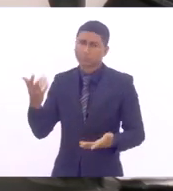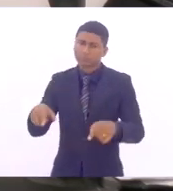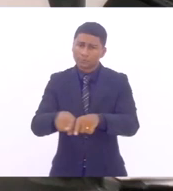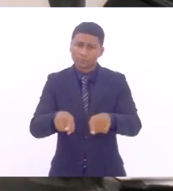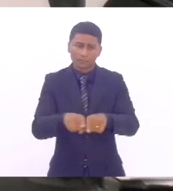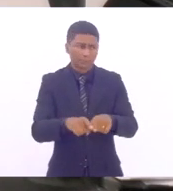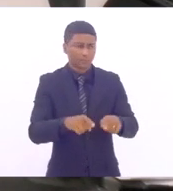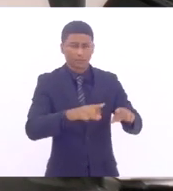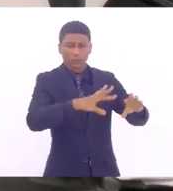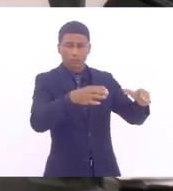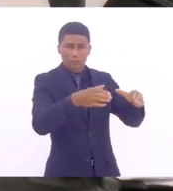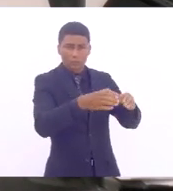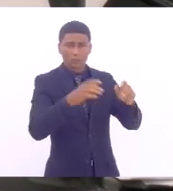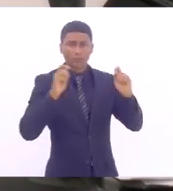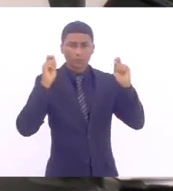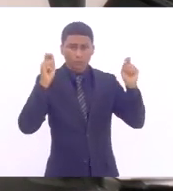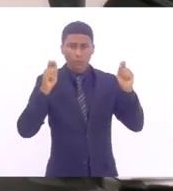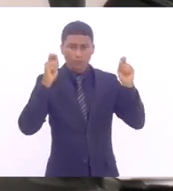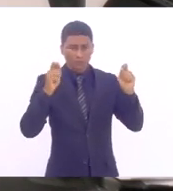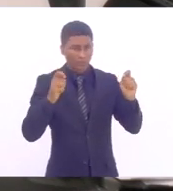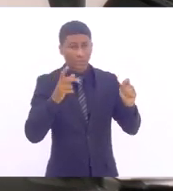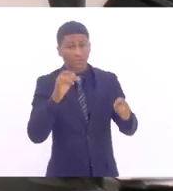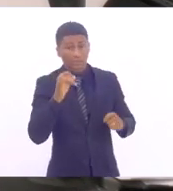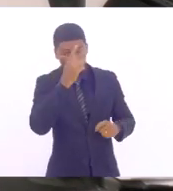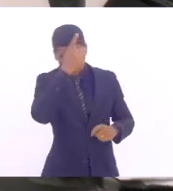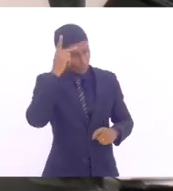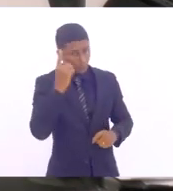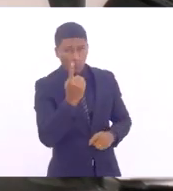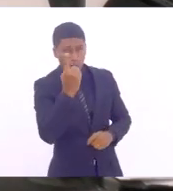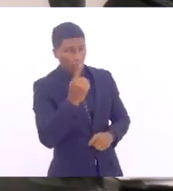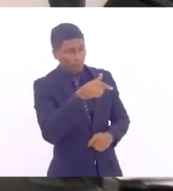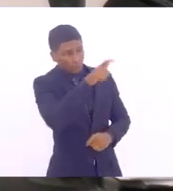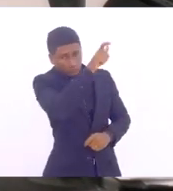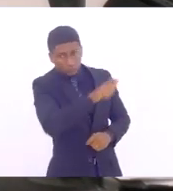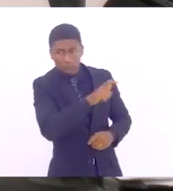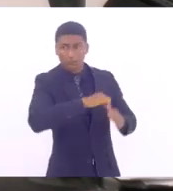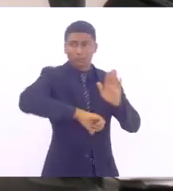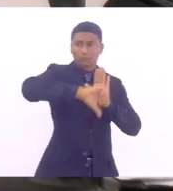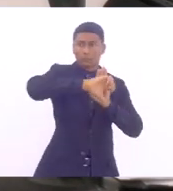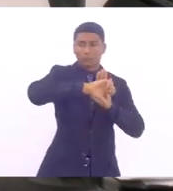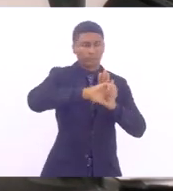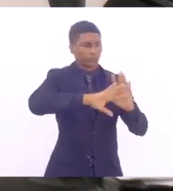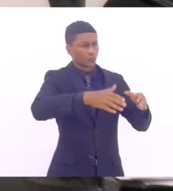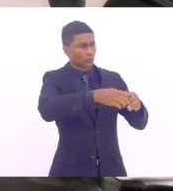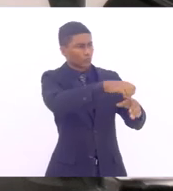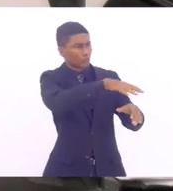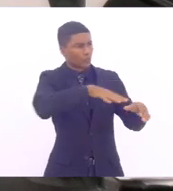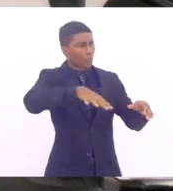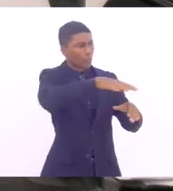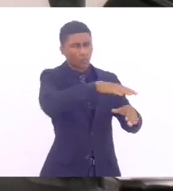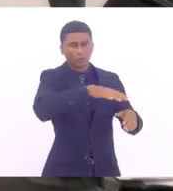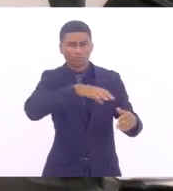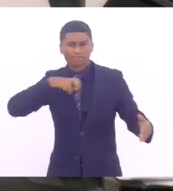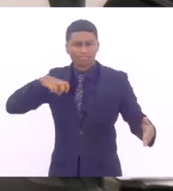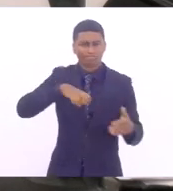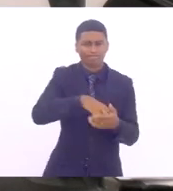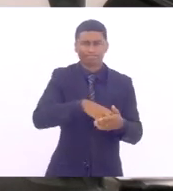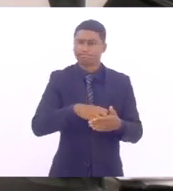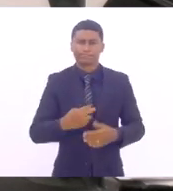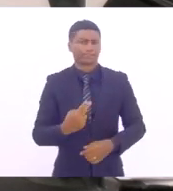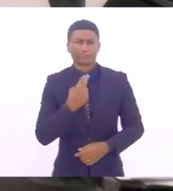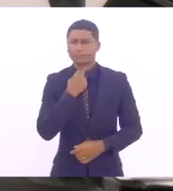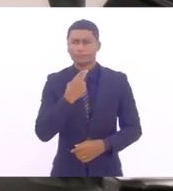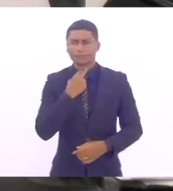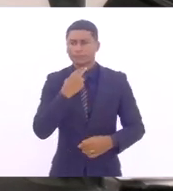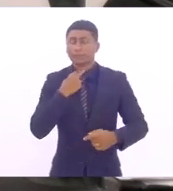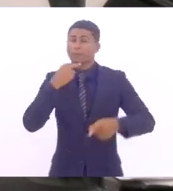seu membro. As torcidas organizadas, elas não podem ser alvo o tempo todo do sistema